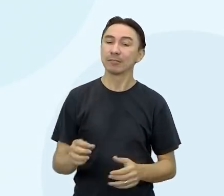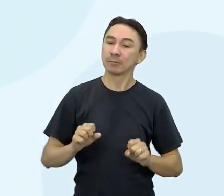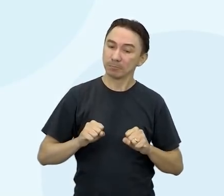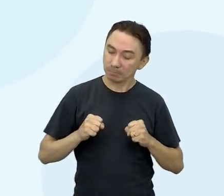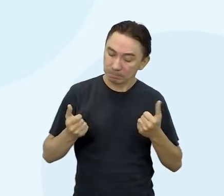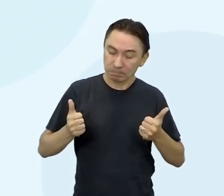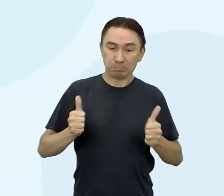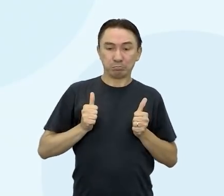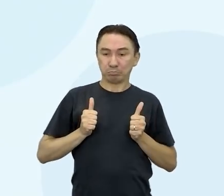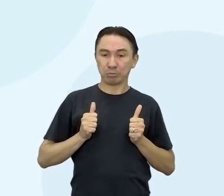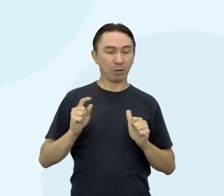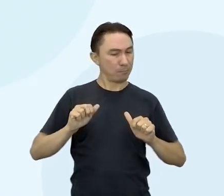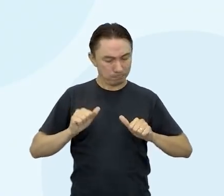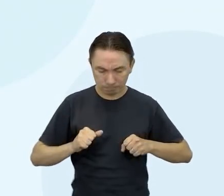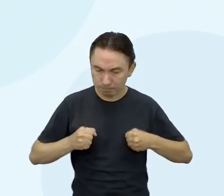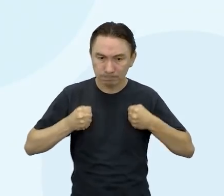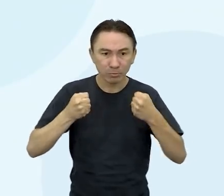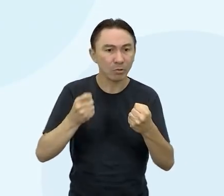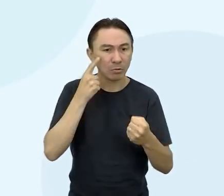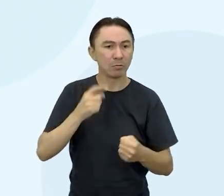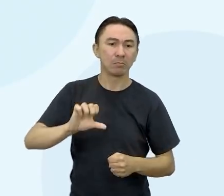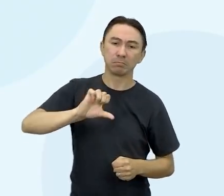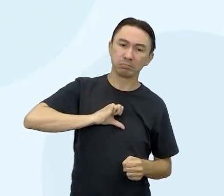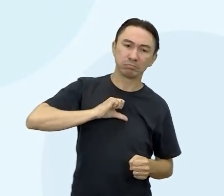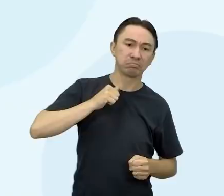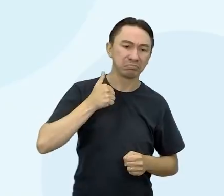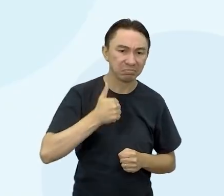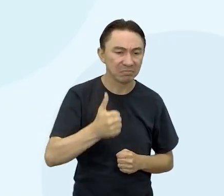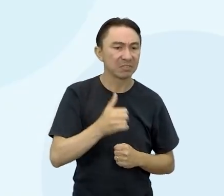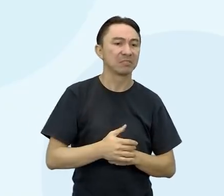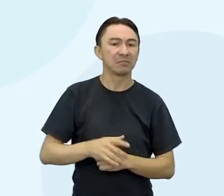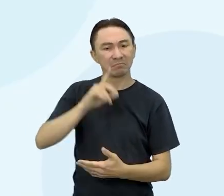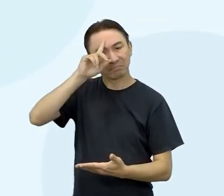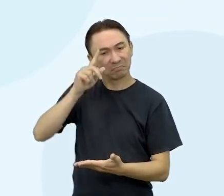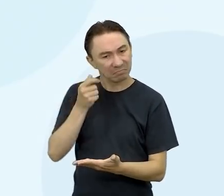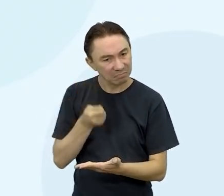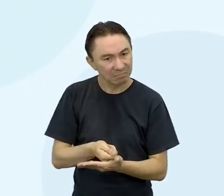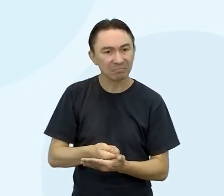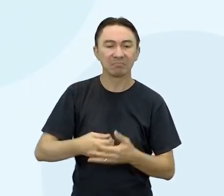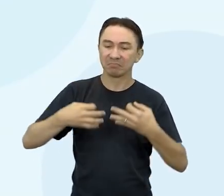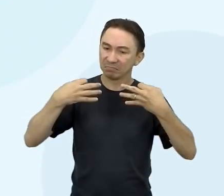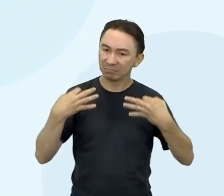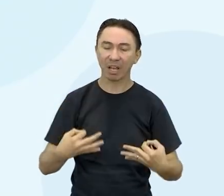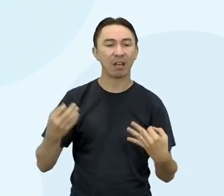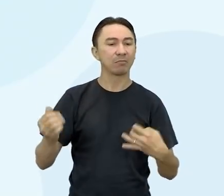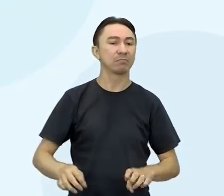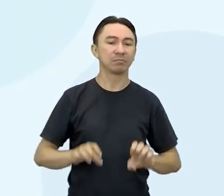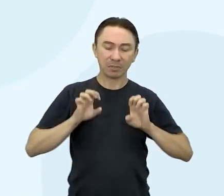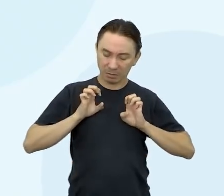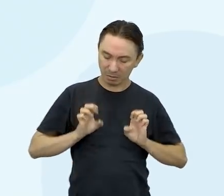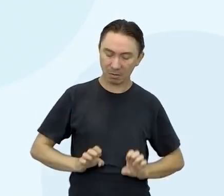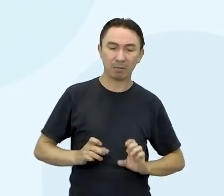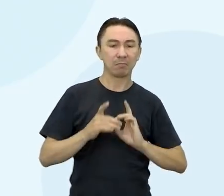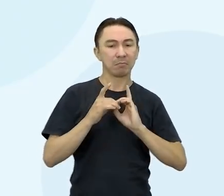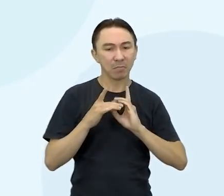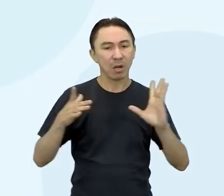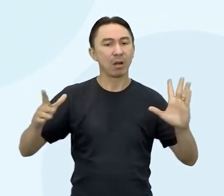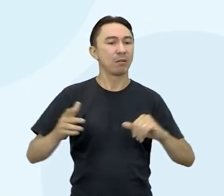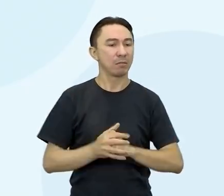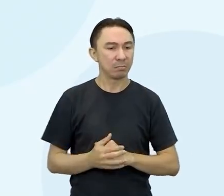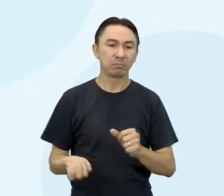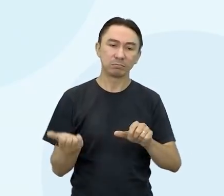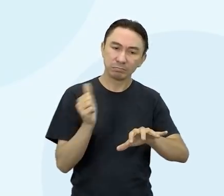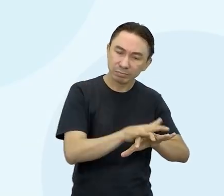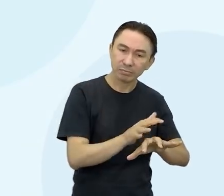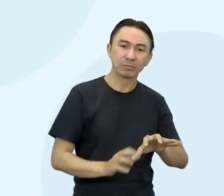flexibilidade, resiliência e determinação, tomando decisões com base em princípios éticos, democráticos,